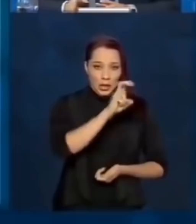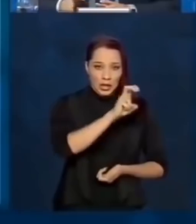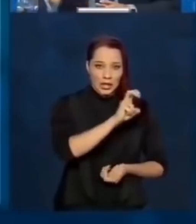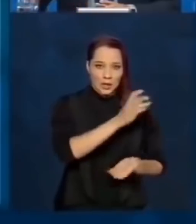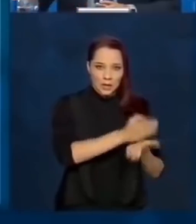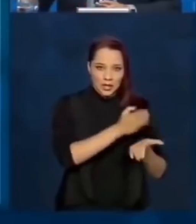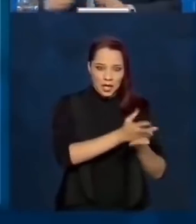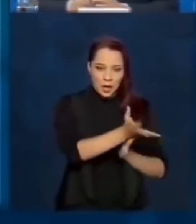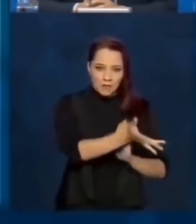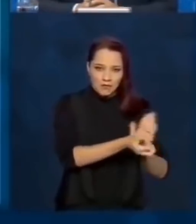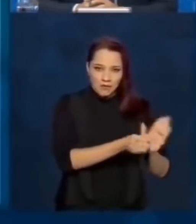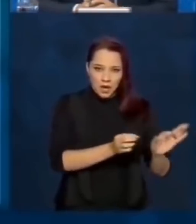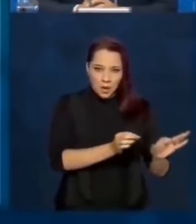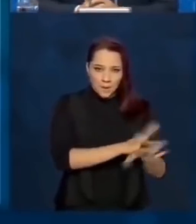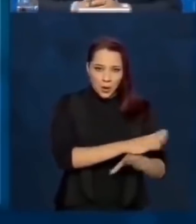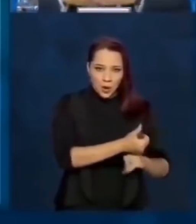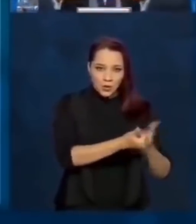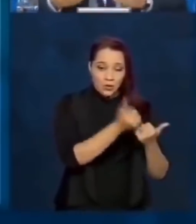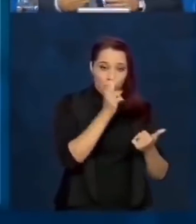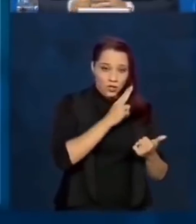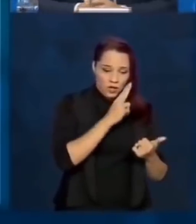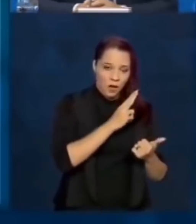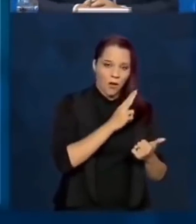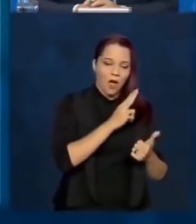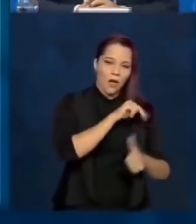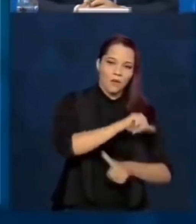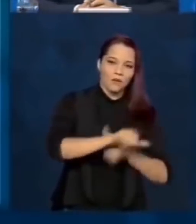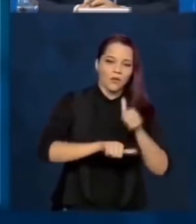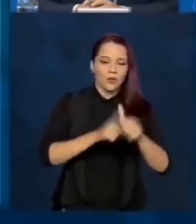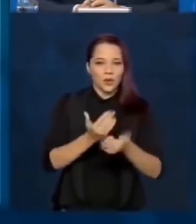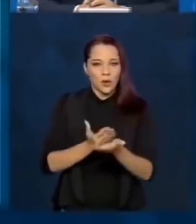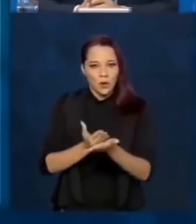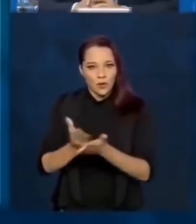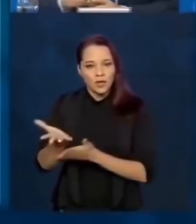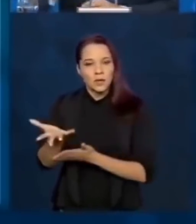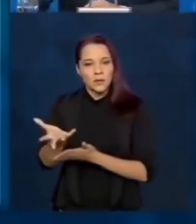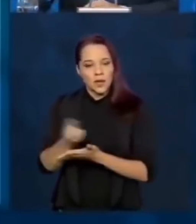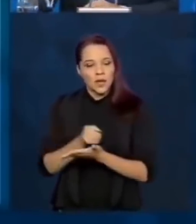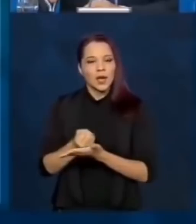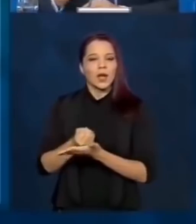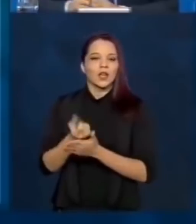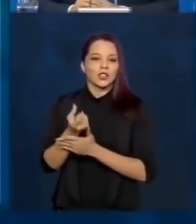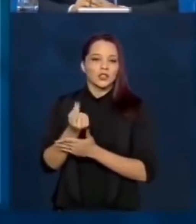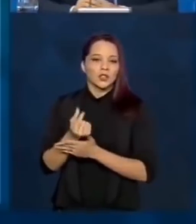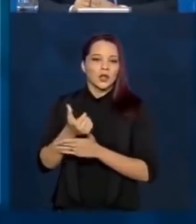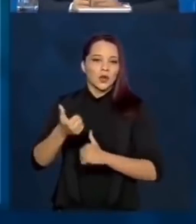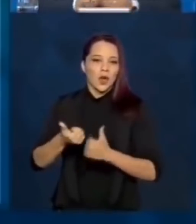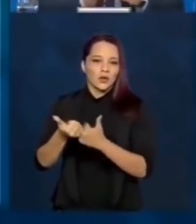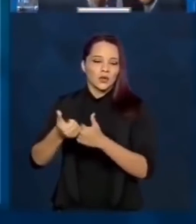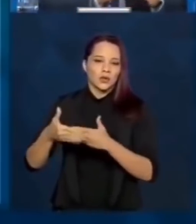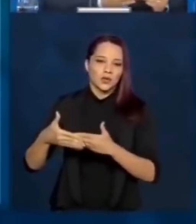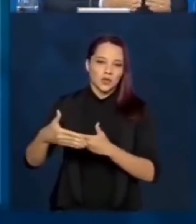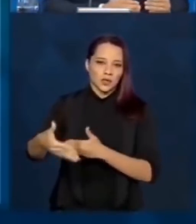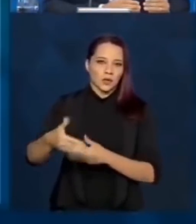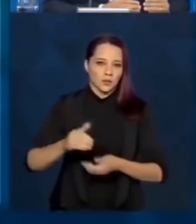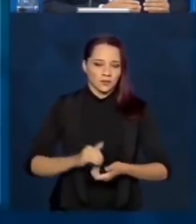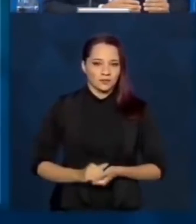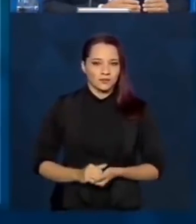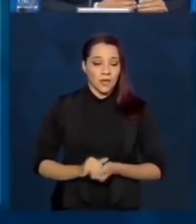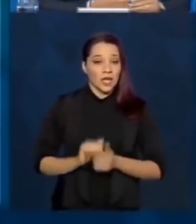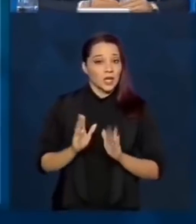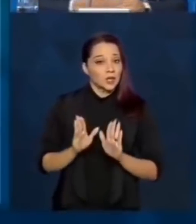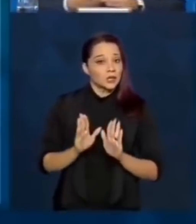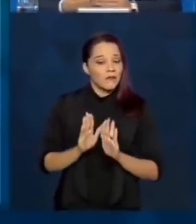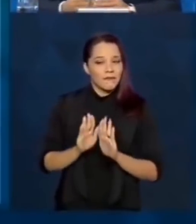emergencial, você passa a receber a primeira parcela do auxílio extensão. Então, o número de beneficiários, fora o Bolsa